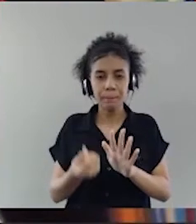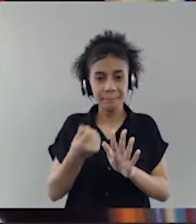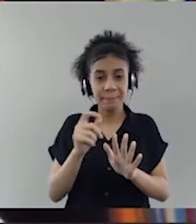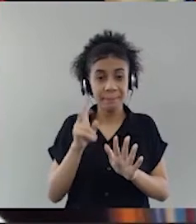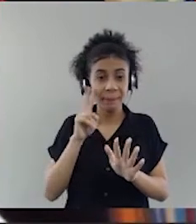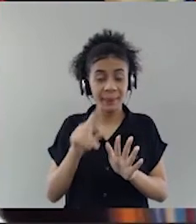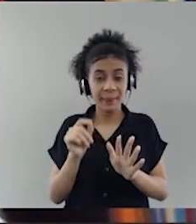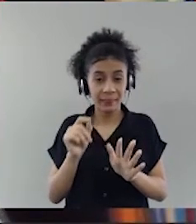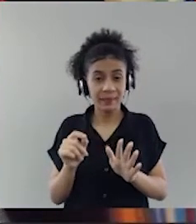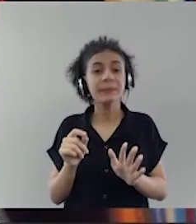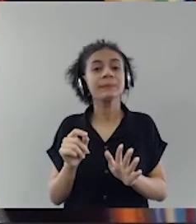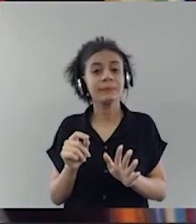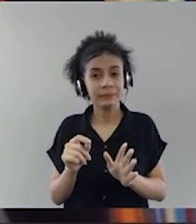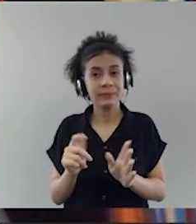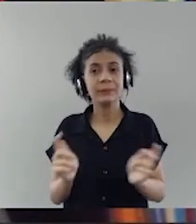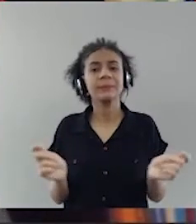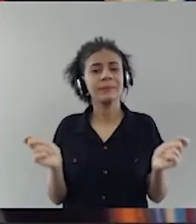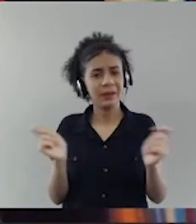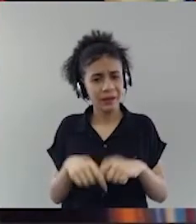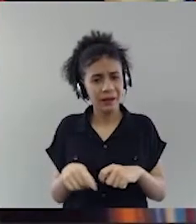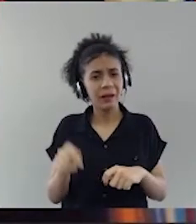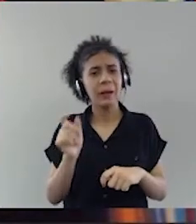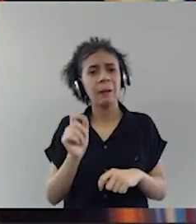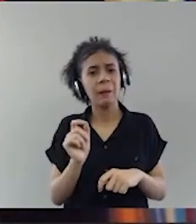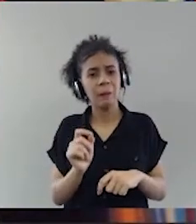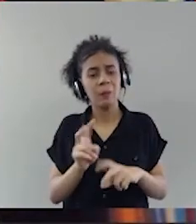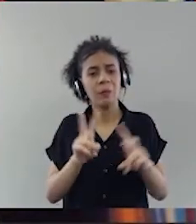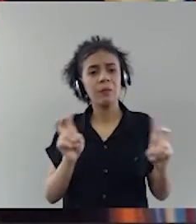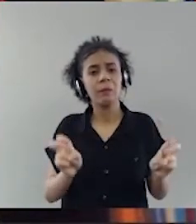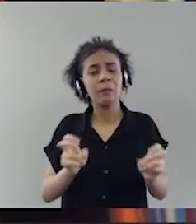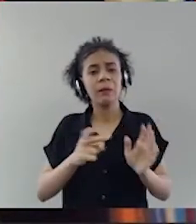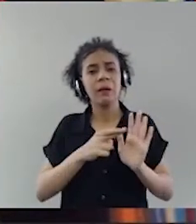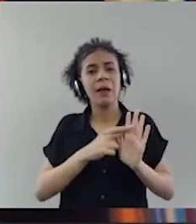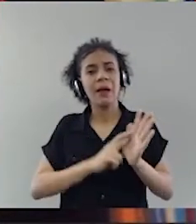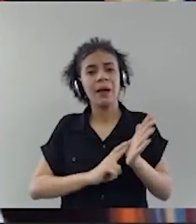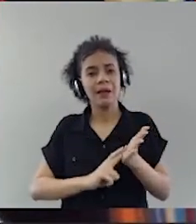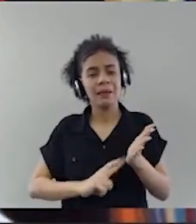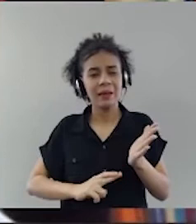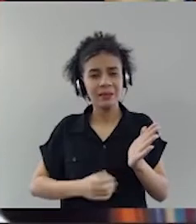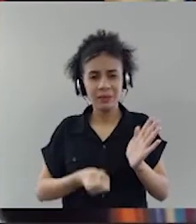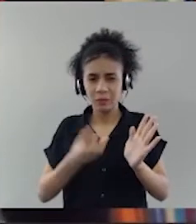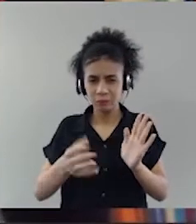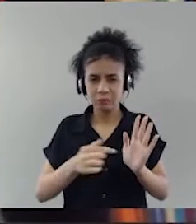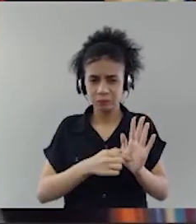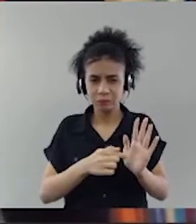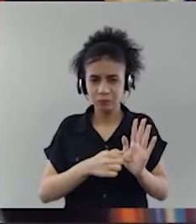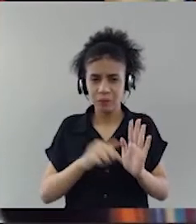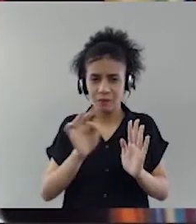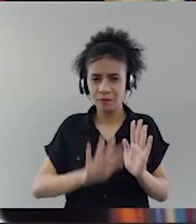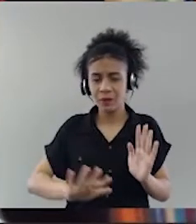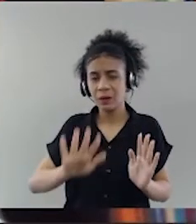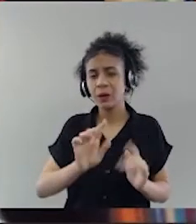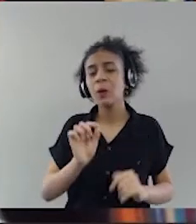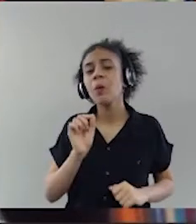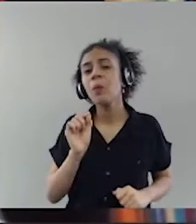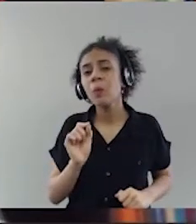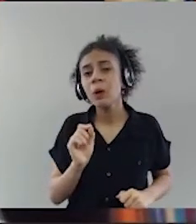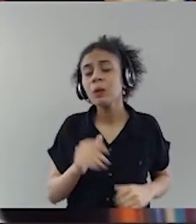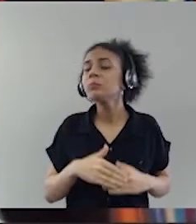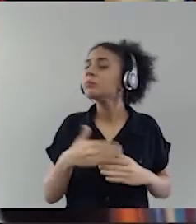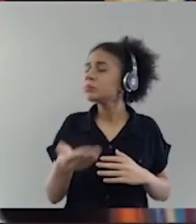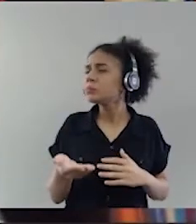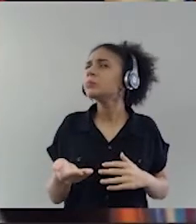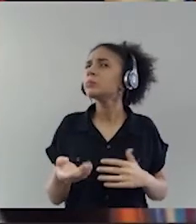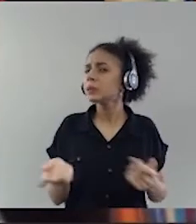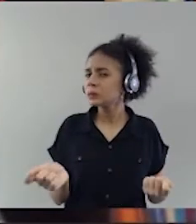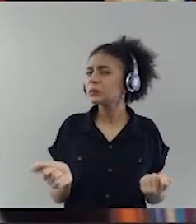verificar que é possível se admitir, a despeito da redação expressa, né, na esfera federal, eventual